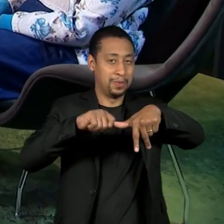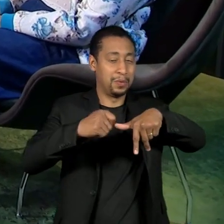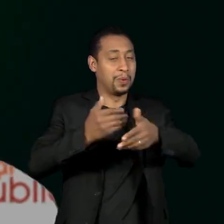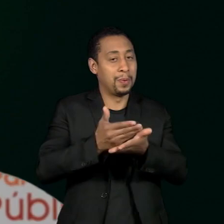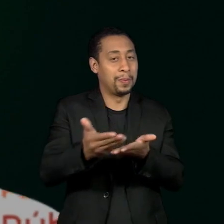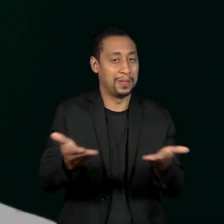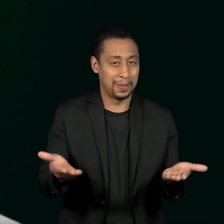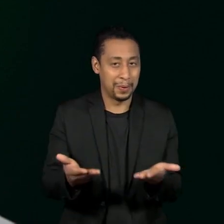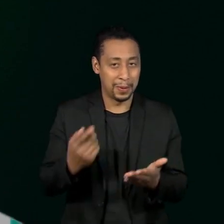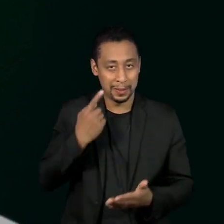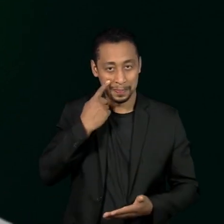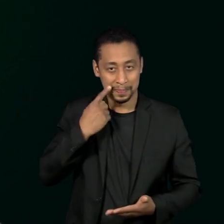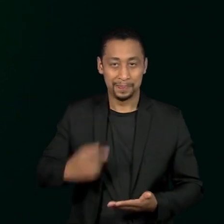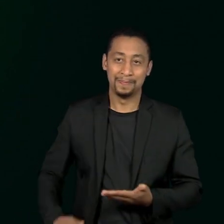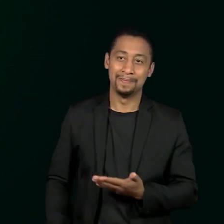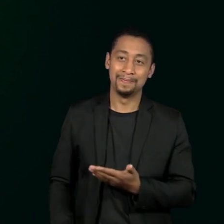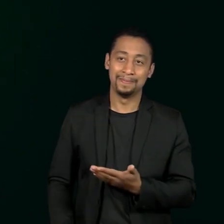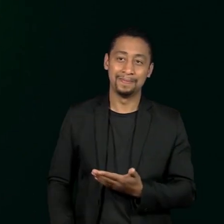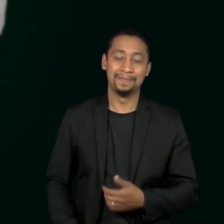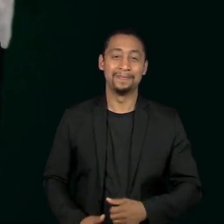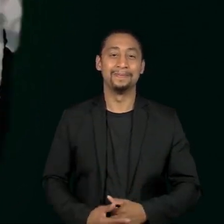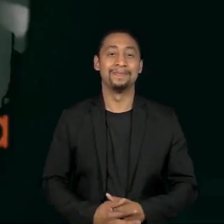Foco.